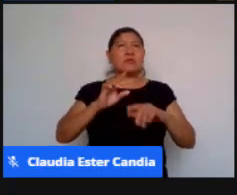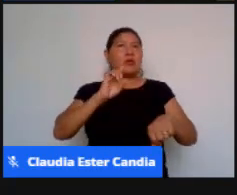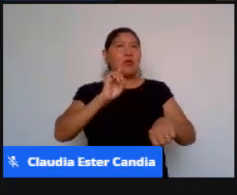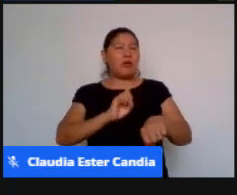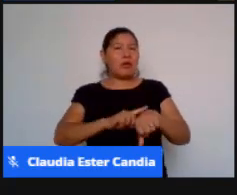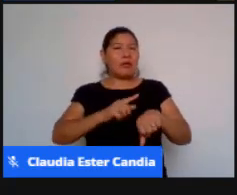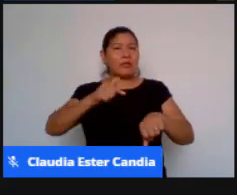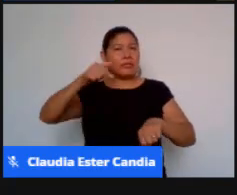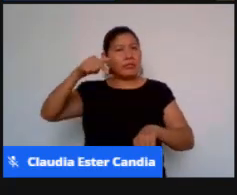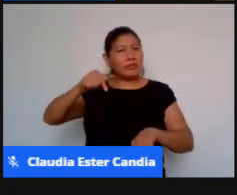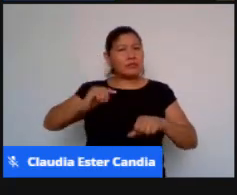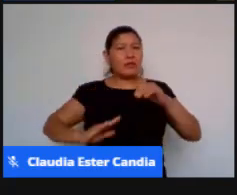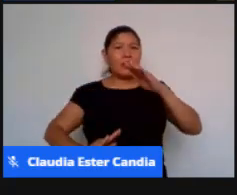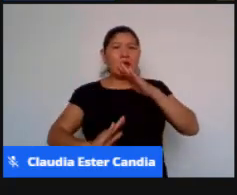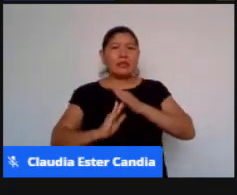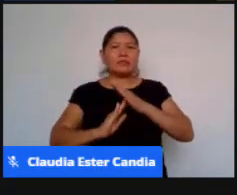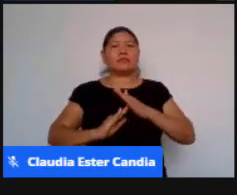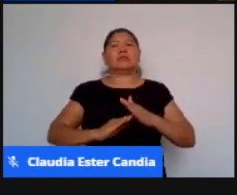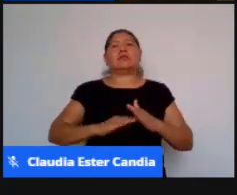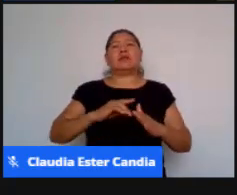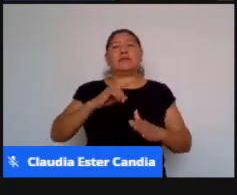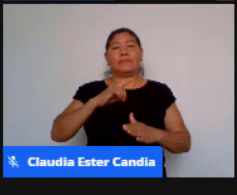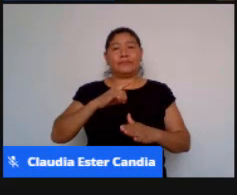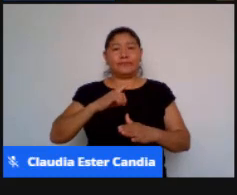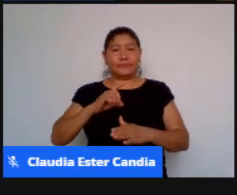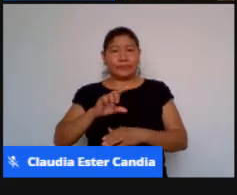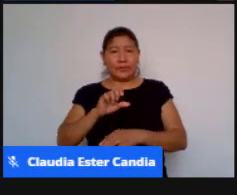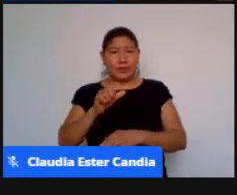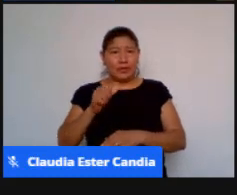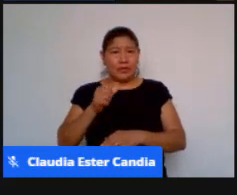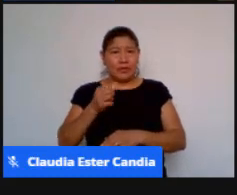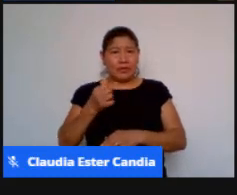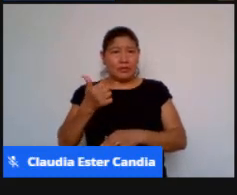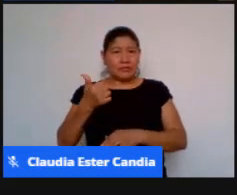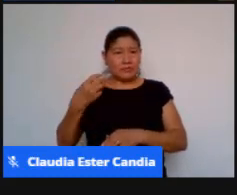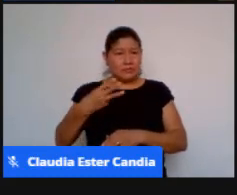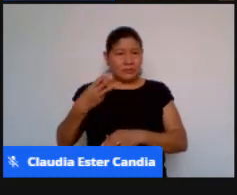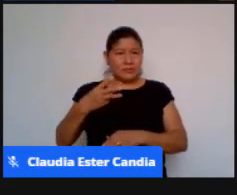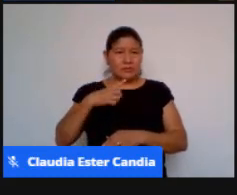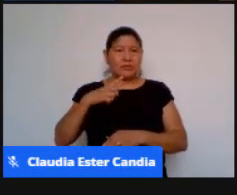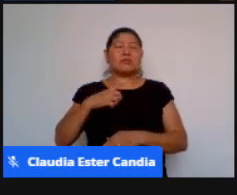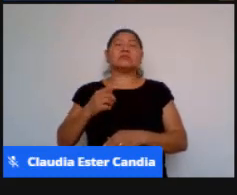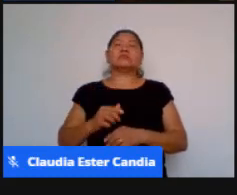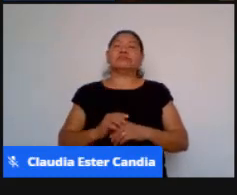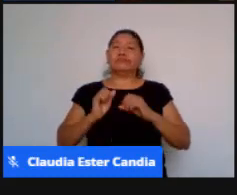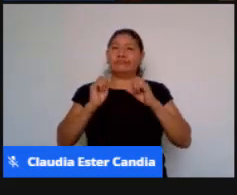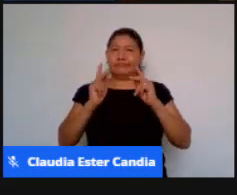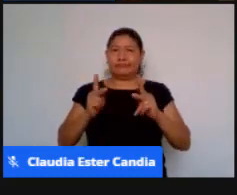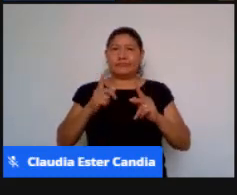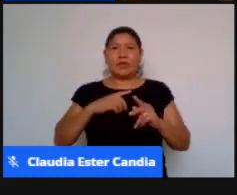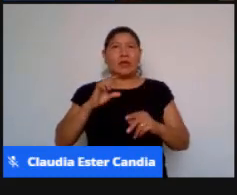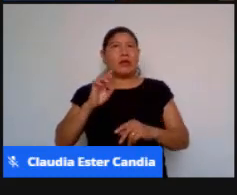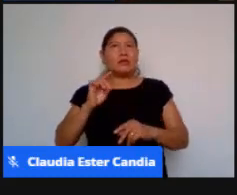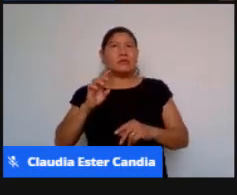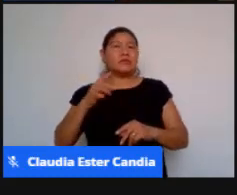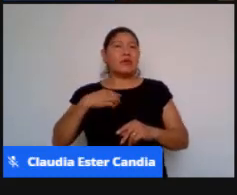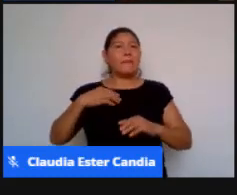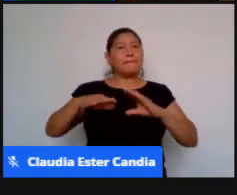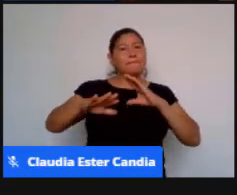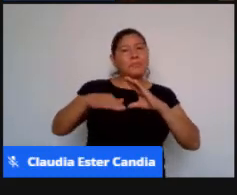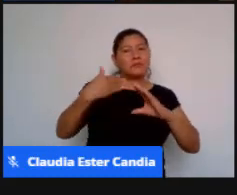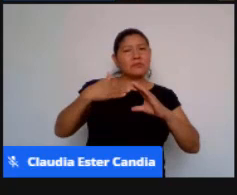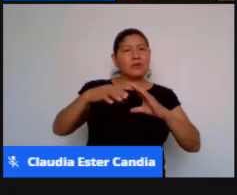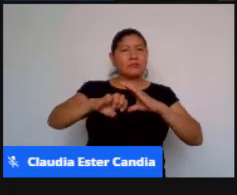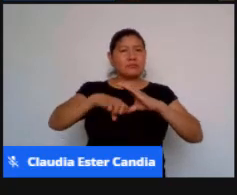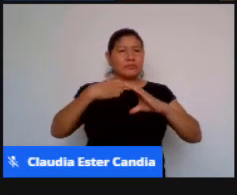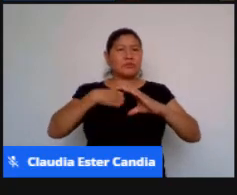nós não estivermos naquele dia, naquele período que você ligou, deixa recado que a gente retorna para vocês sem problema